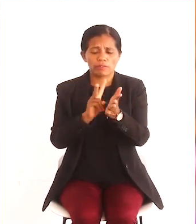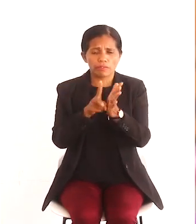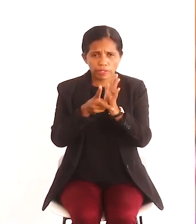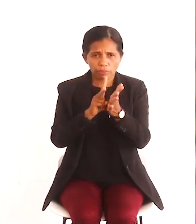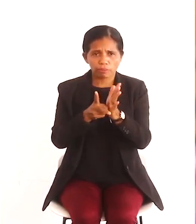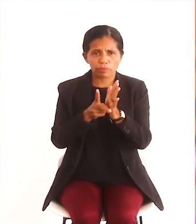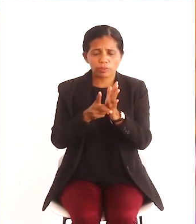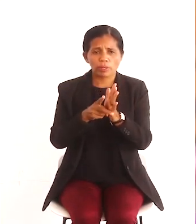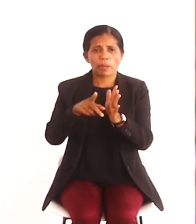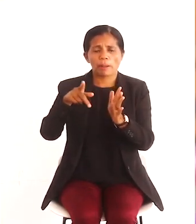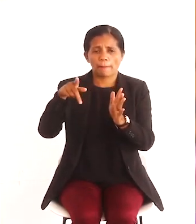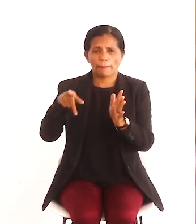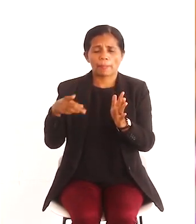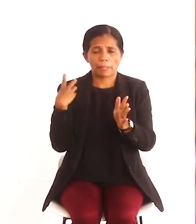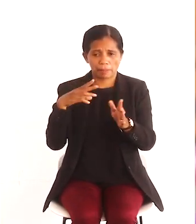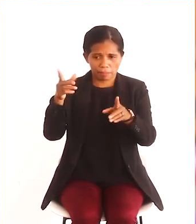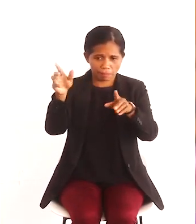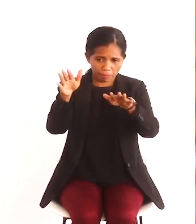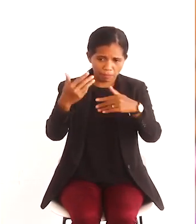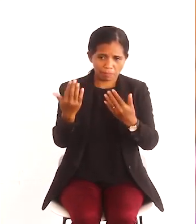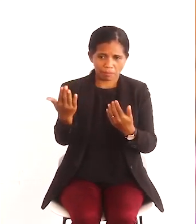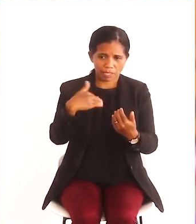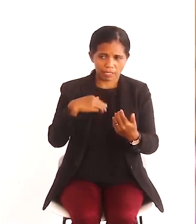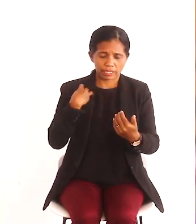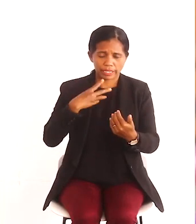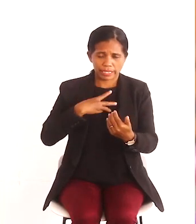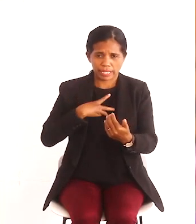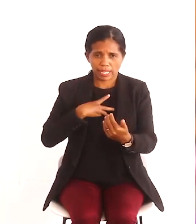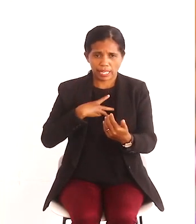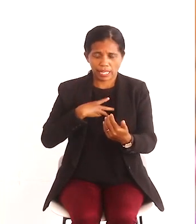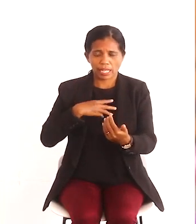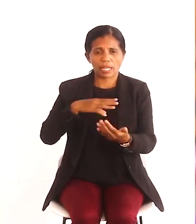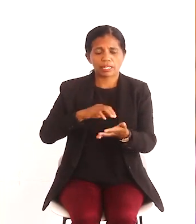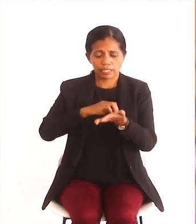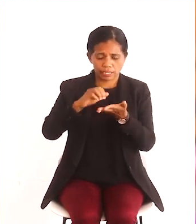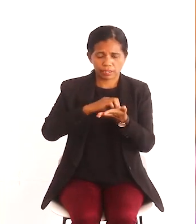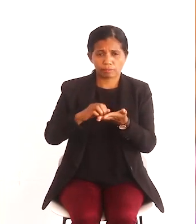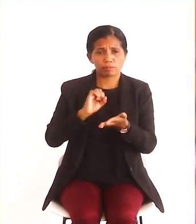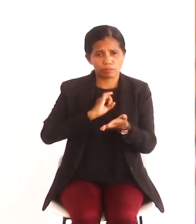verbos, vamos praticar. Vou-vos dizer três palavras.